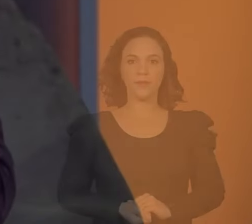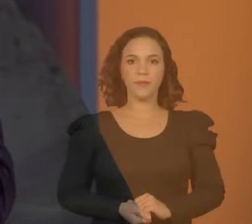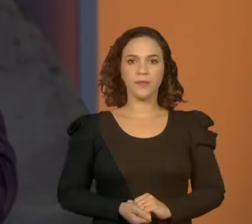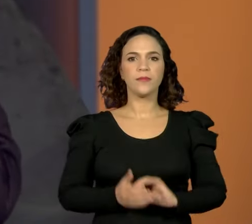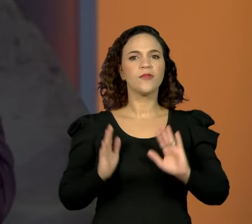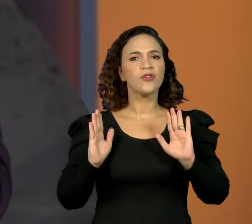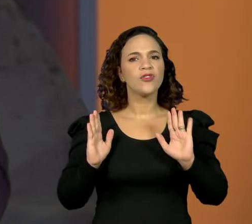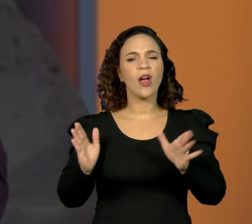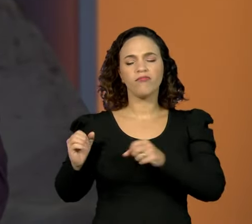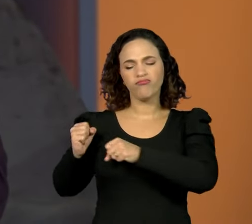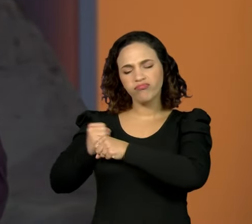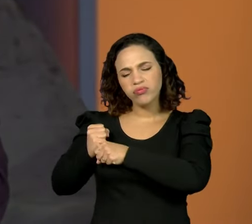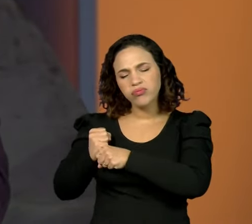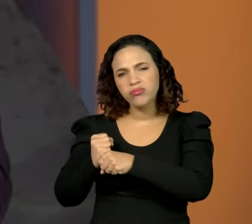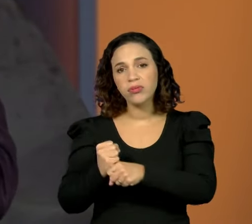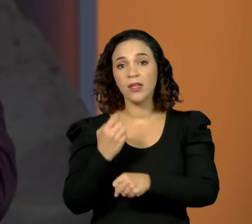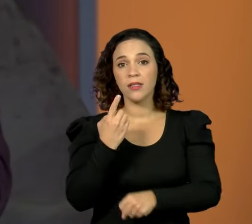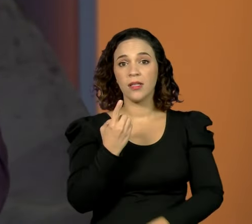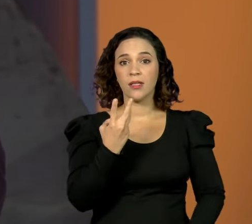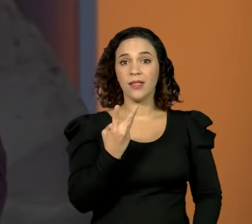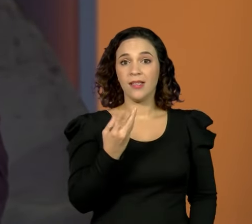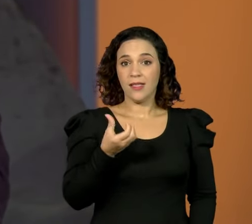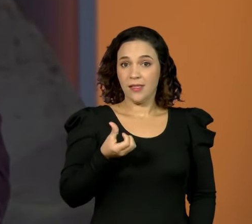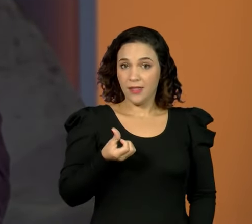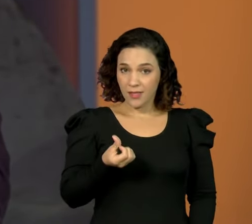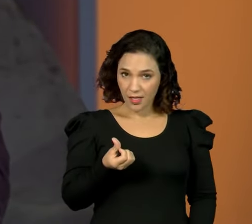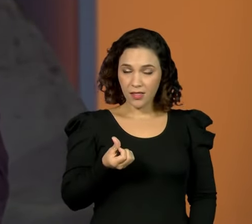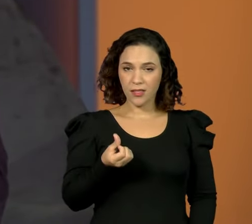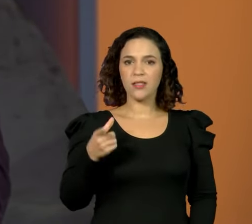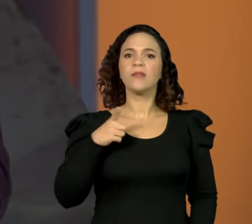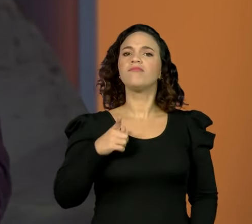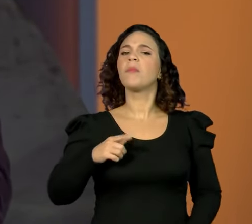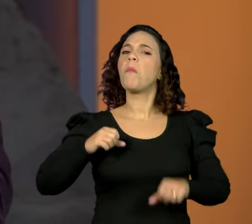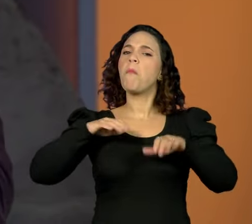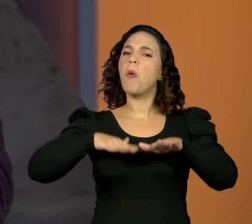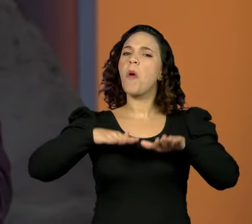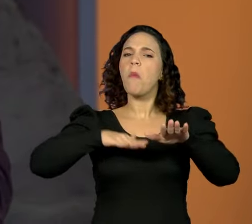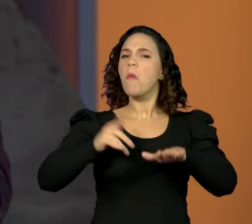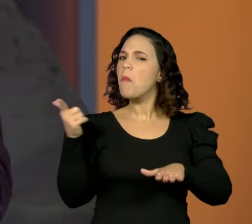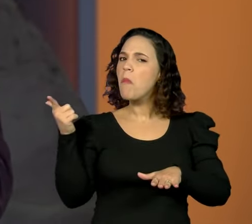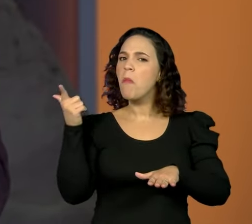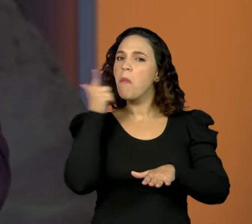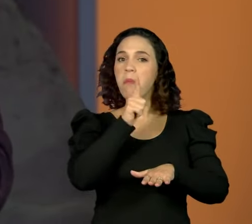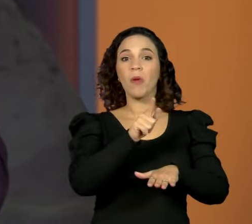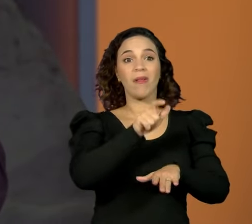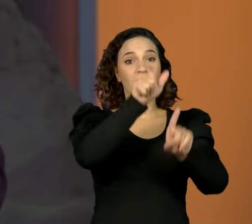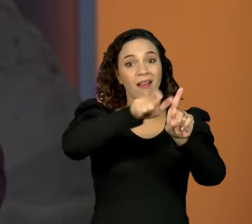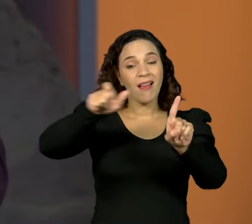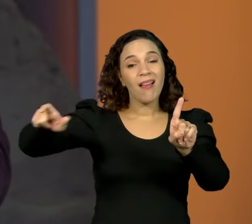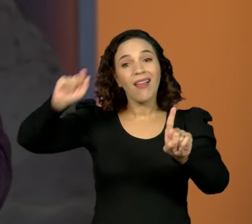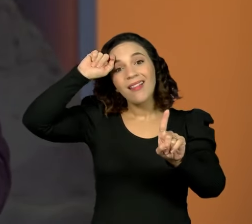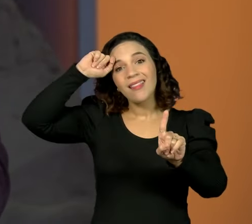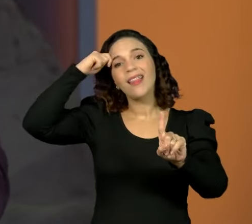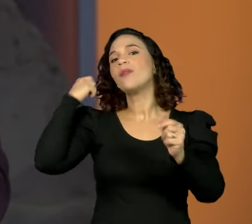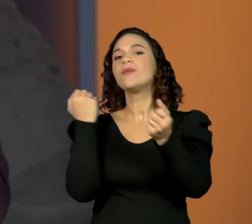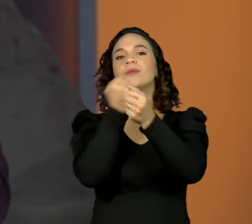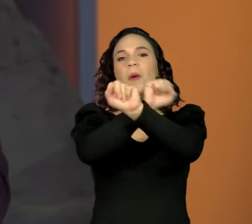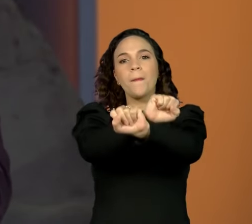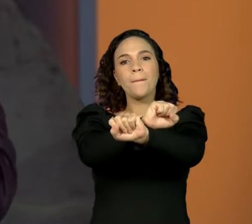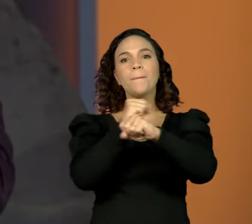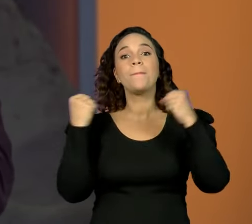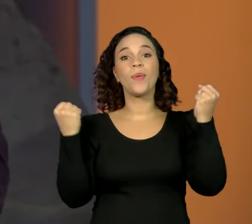Mesmo após 136 anos, desde que o movimento abolicionista conquistou a libertação dos negros escravizados através da